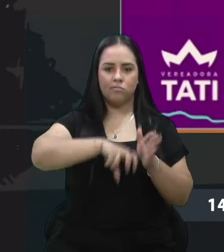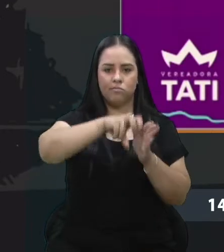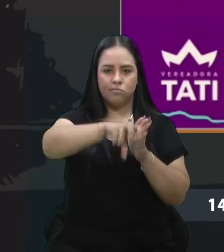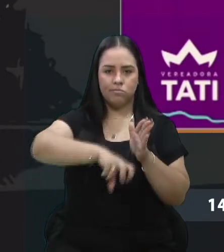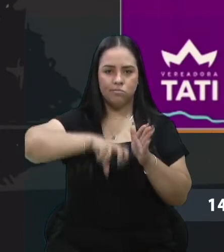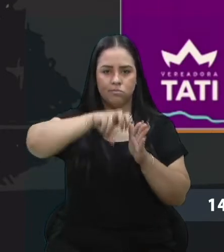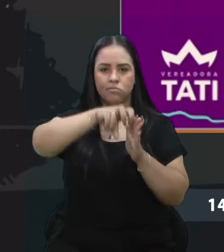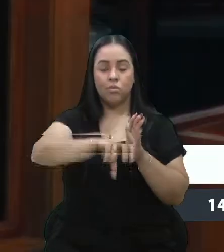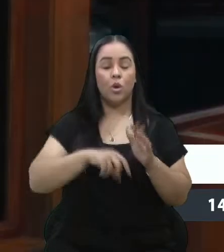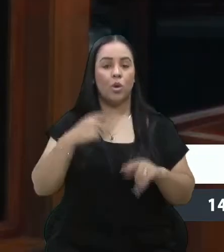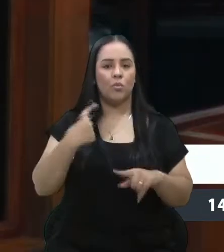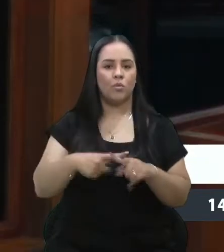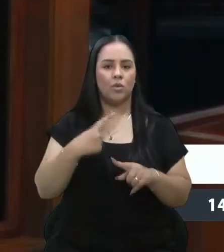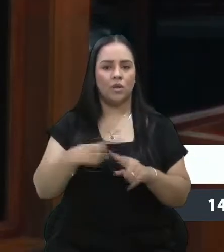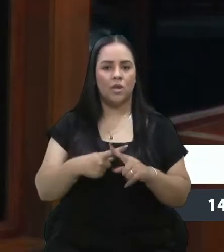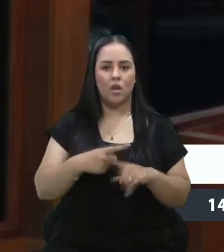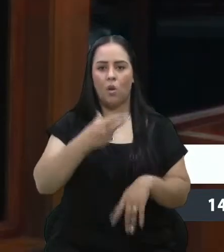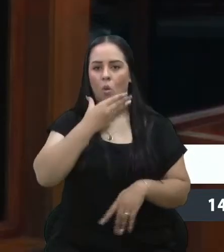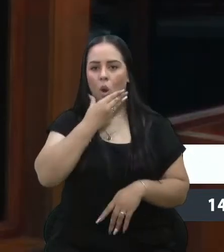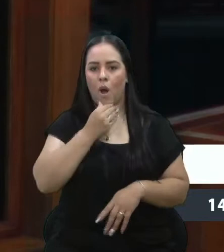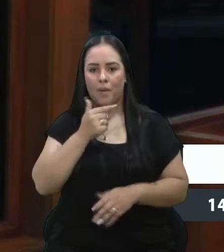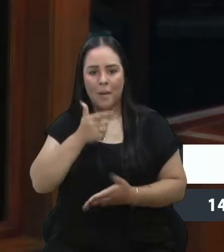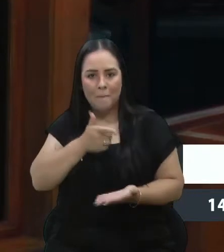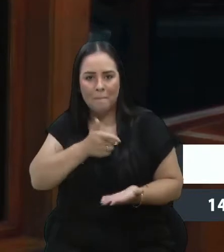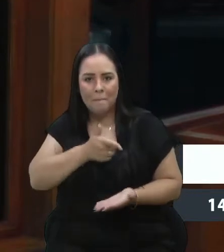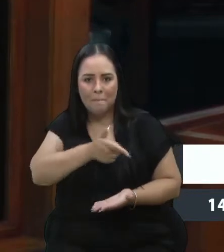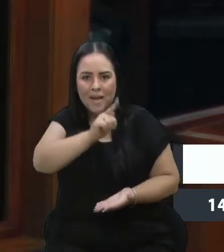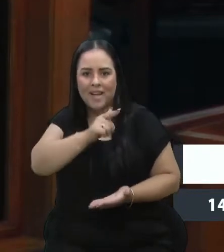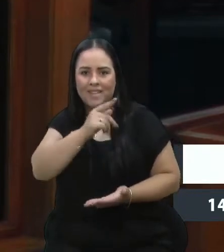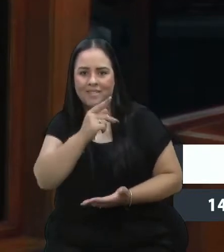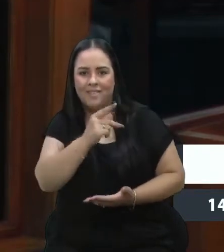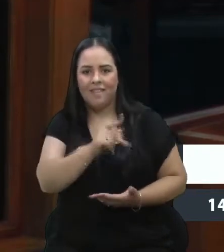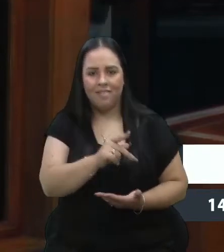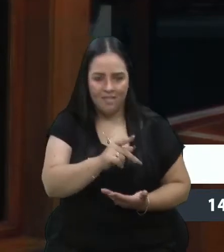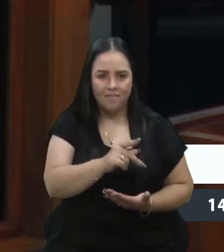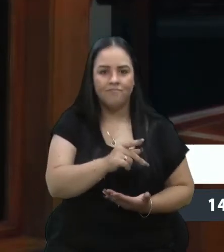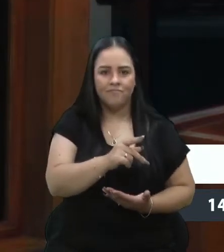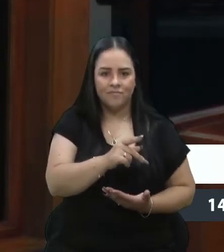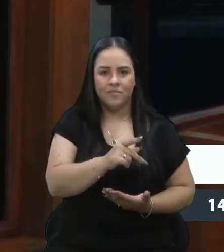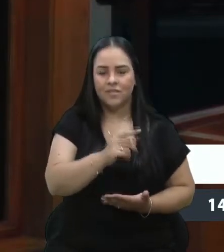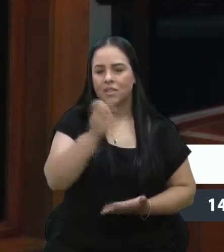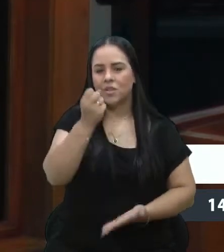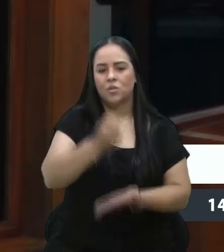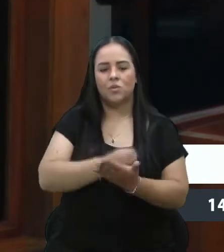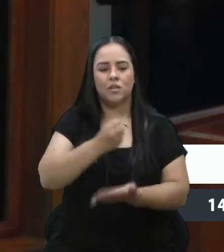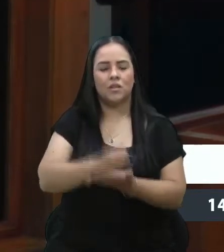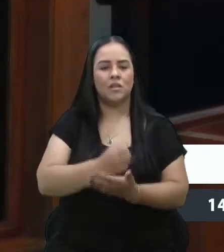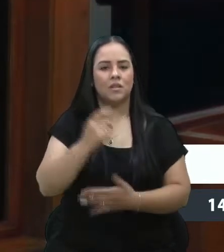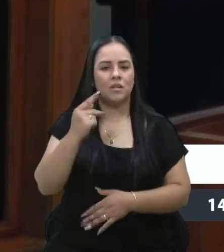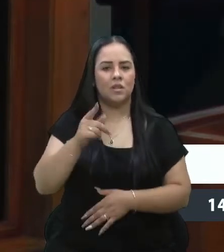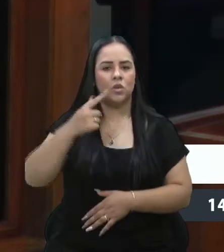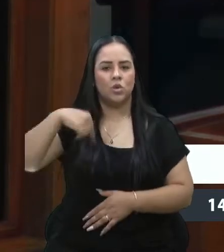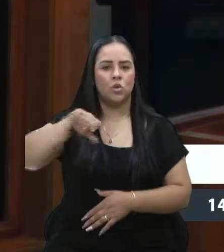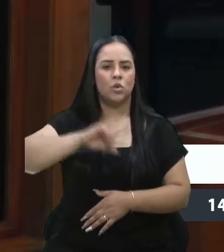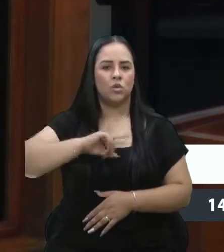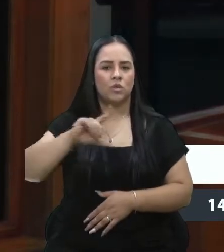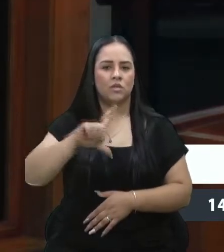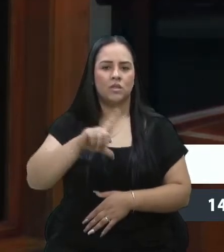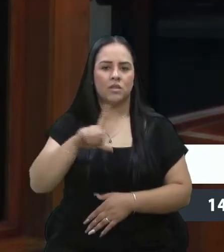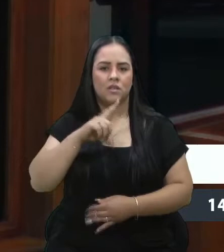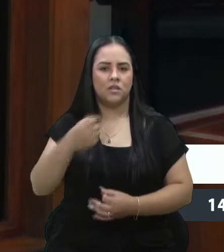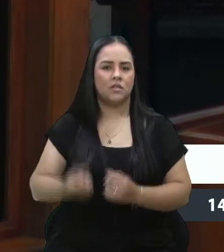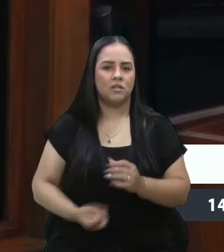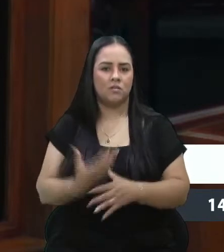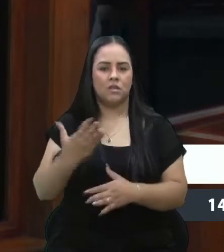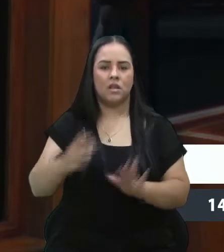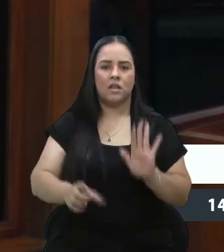dela acabou atirando contra ela. E a luta dela, a partir da luta dela, é que tivemos, então, a elaboração da Lei Maria da